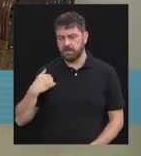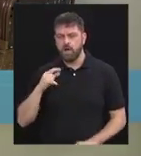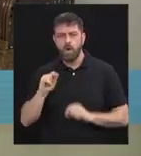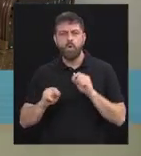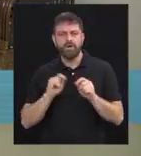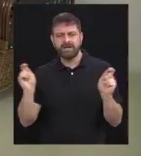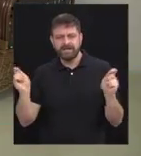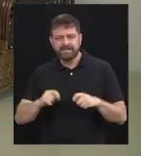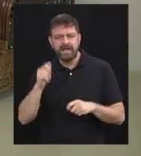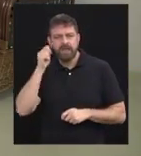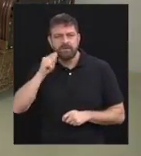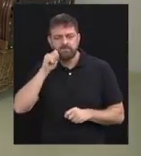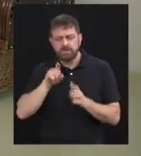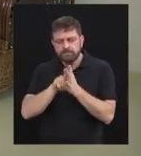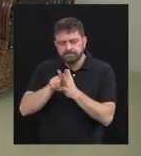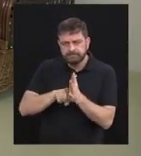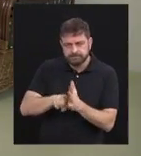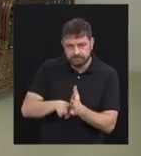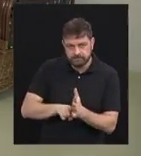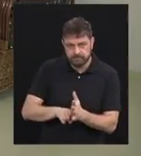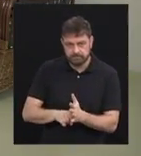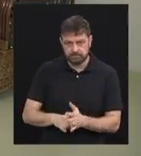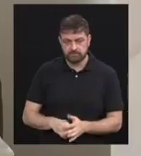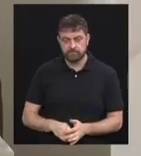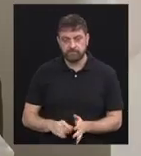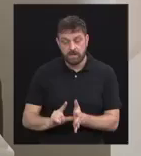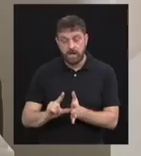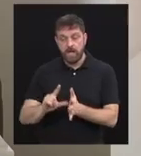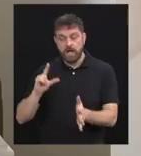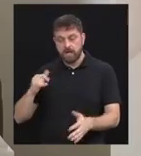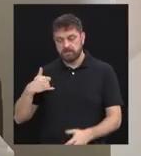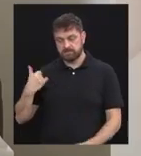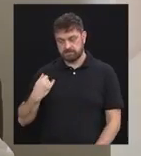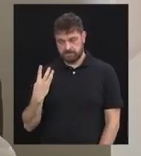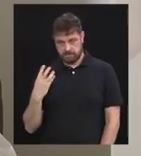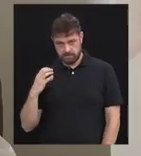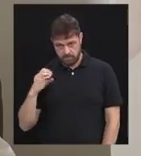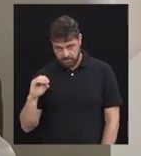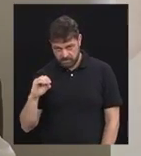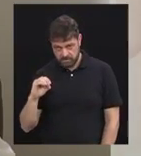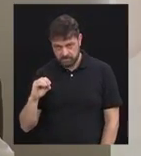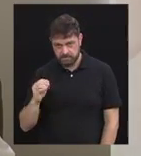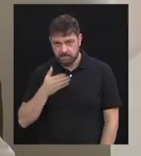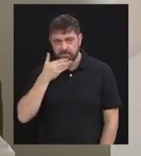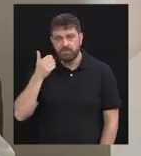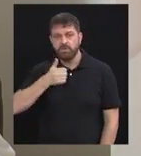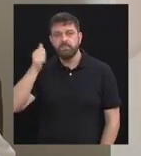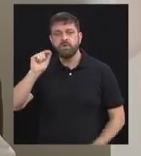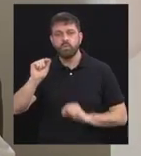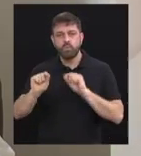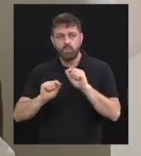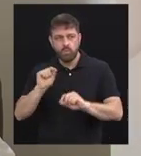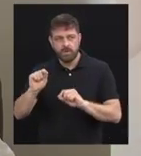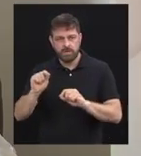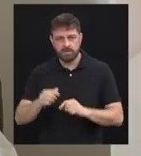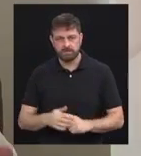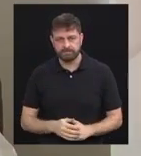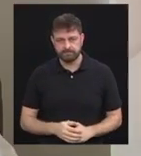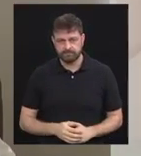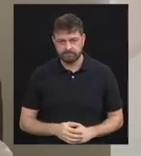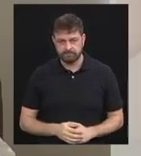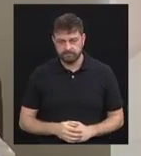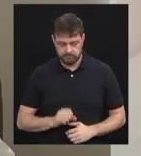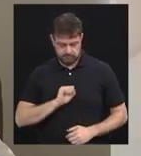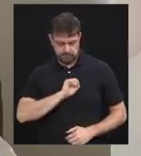são aconselhados? Sim, antes de 40 anos, o melhor exame é